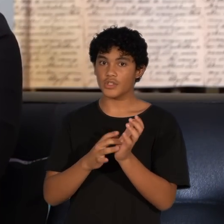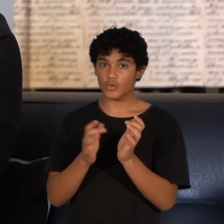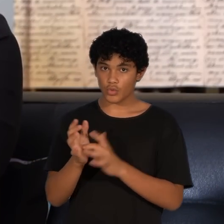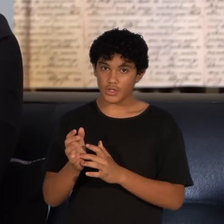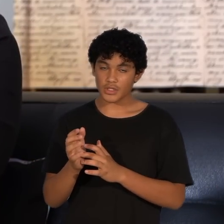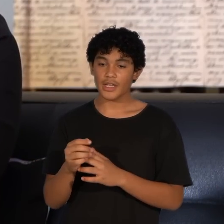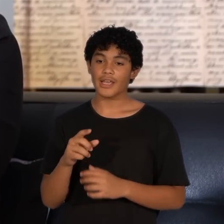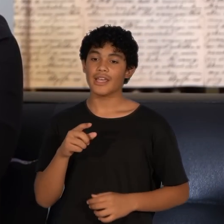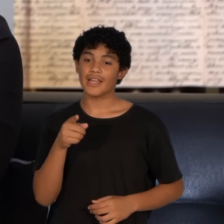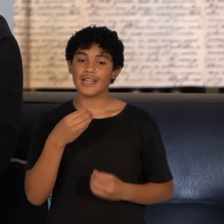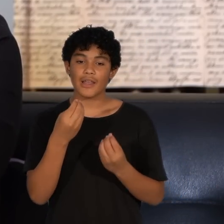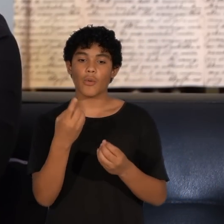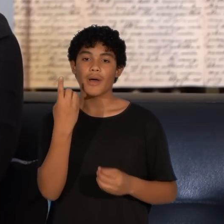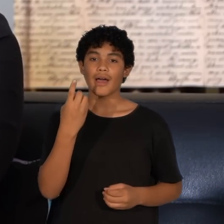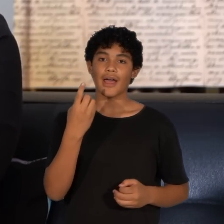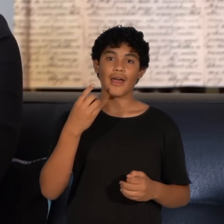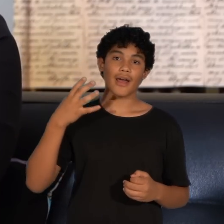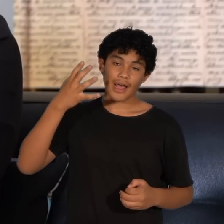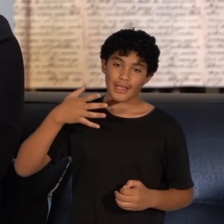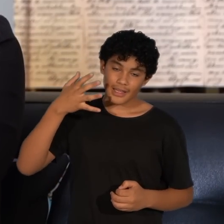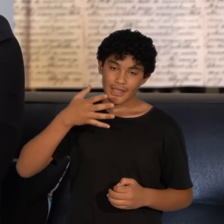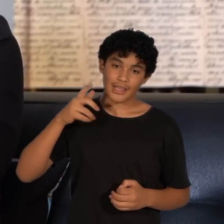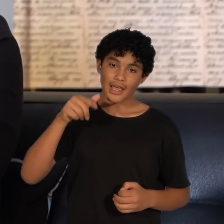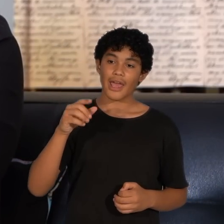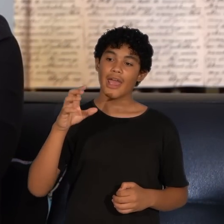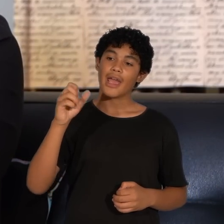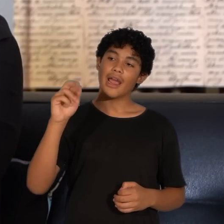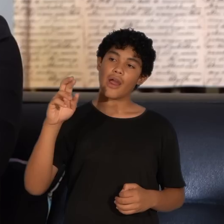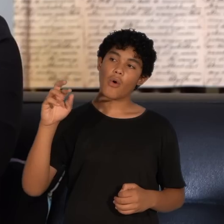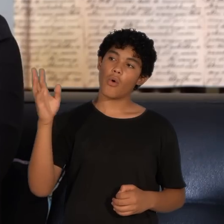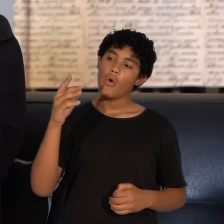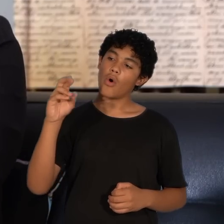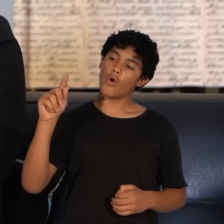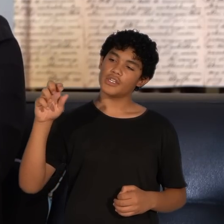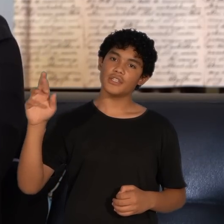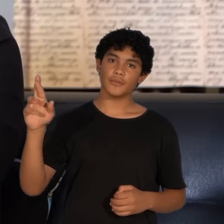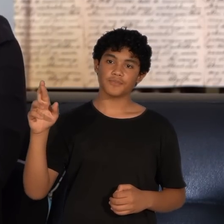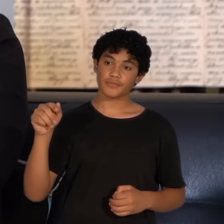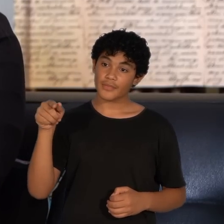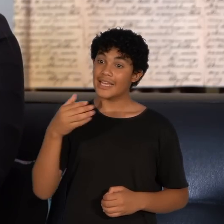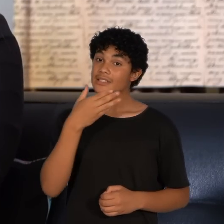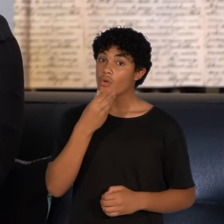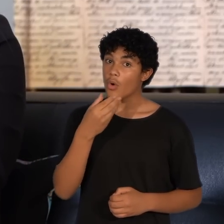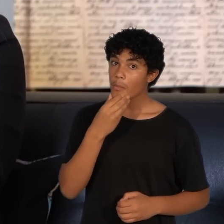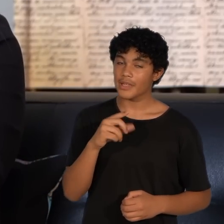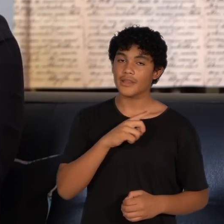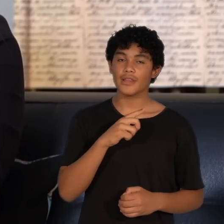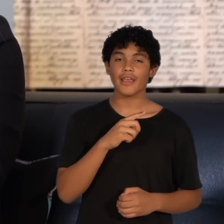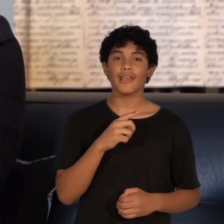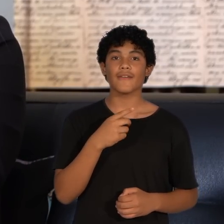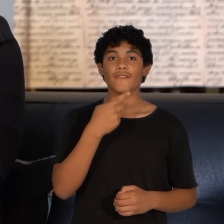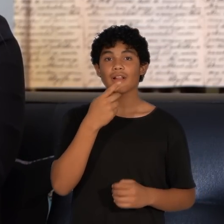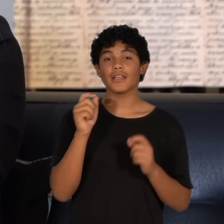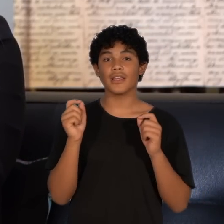uma teoria chamada teoria da abordagem de pessoas, que é Carl Roger, perdão. Carl Roger, ele traz